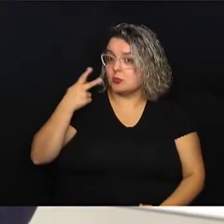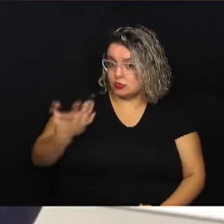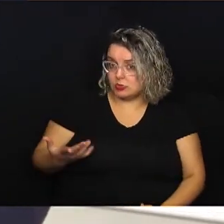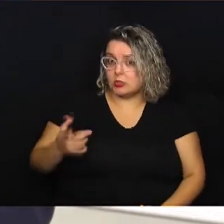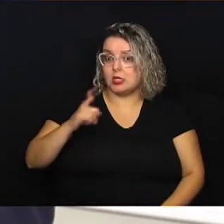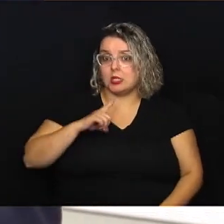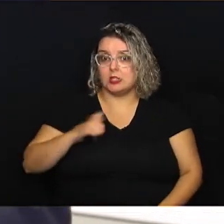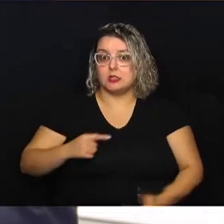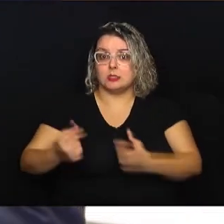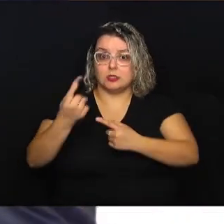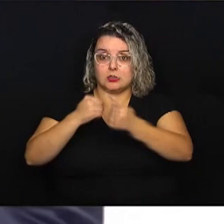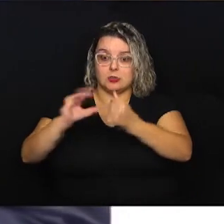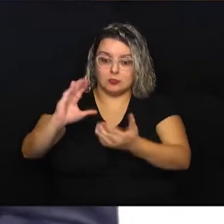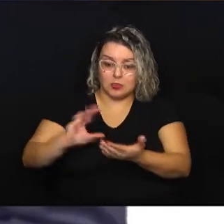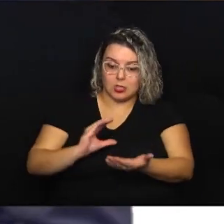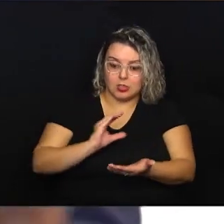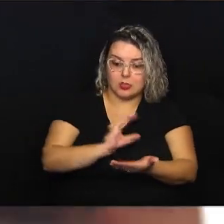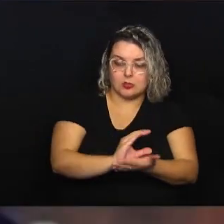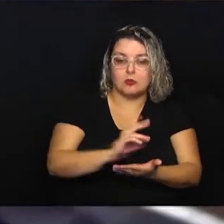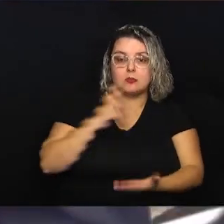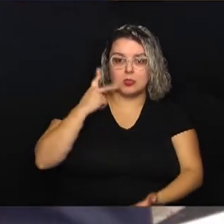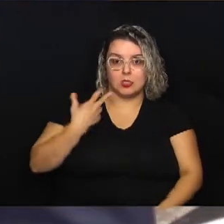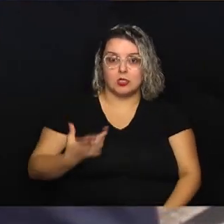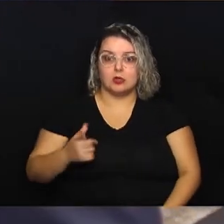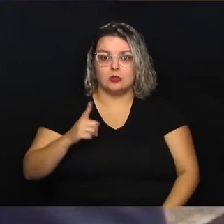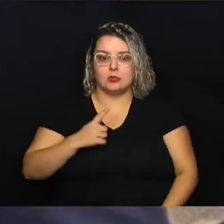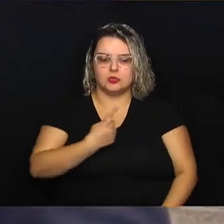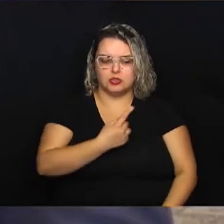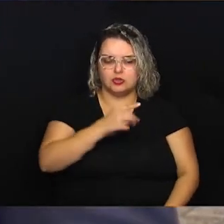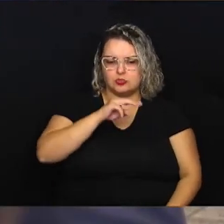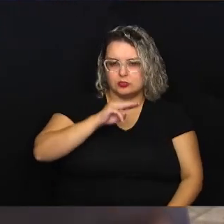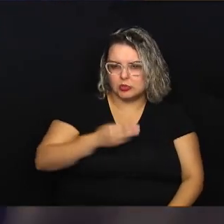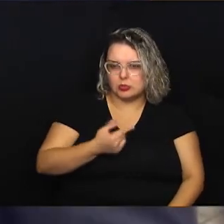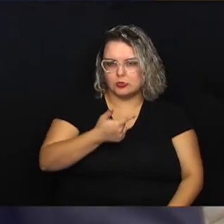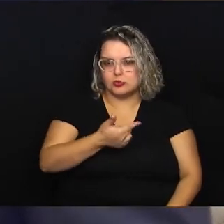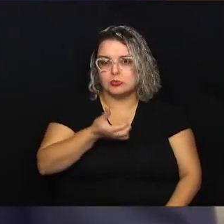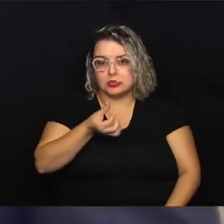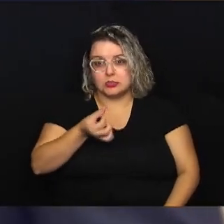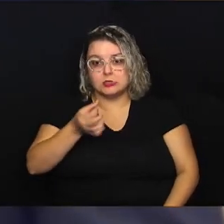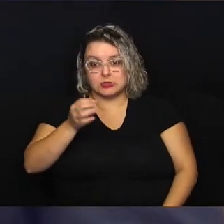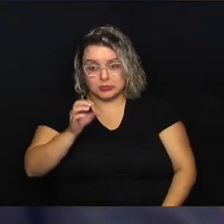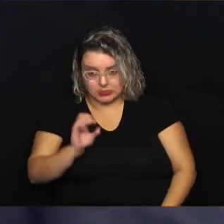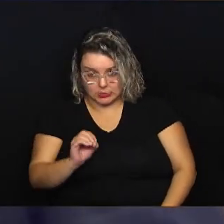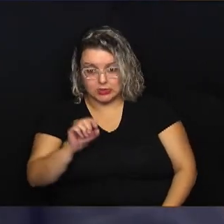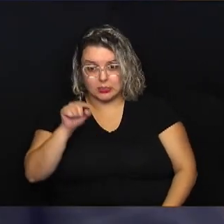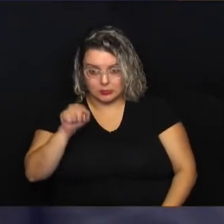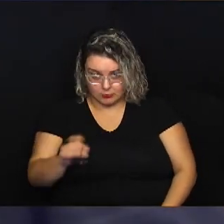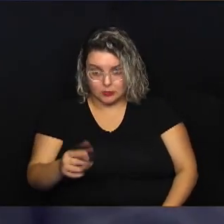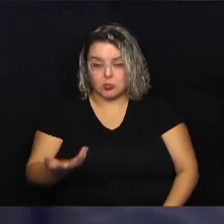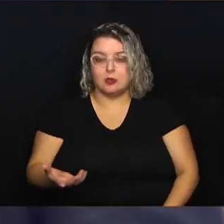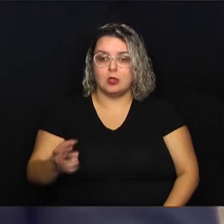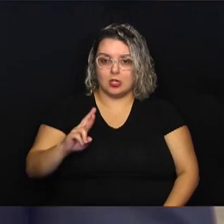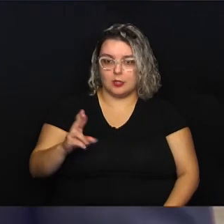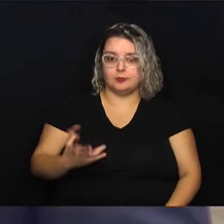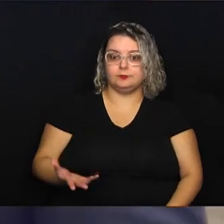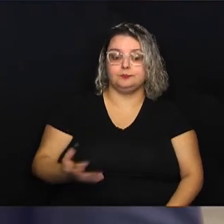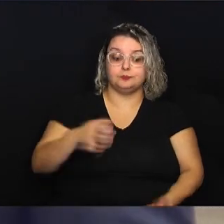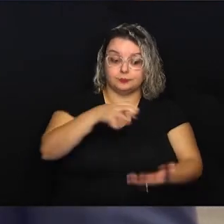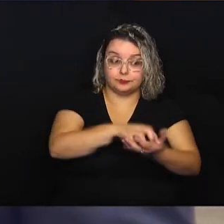emenda parlamentar, eu destinei o valor integral de R$1.260.000 para a construção desse centro de atendimento ao